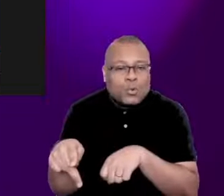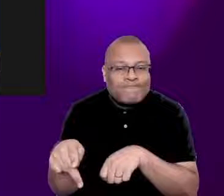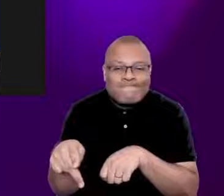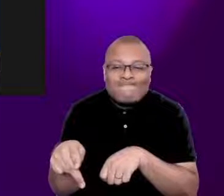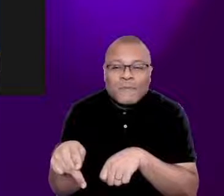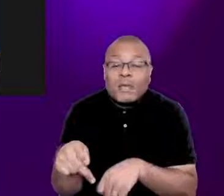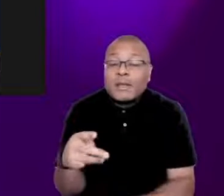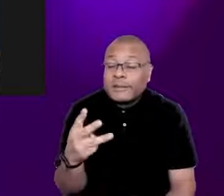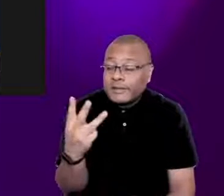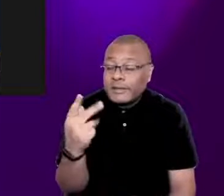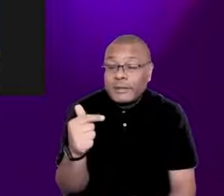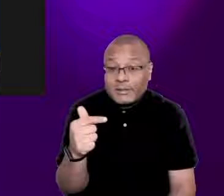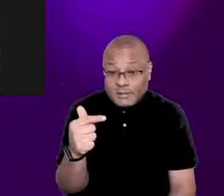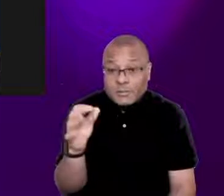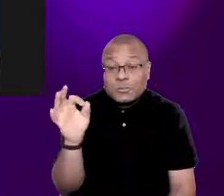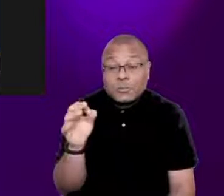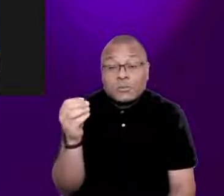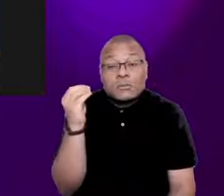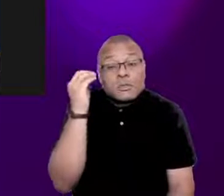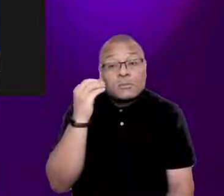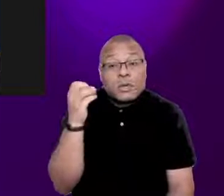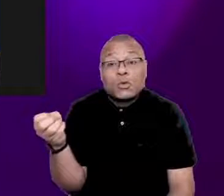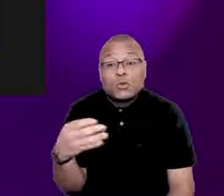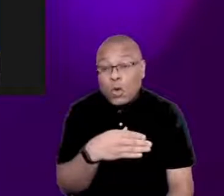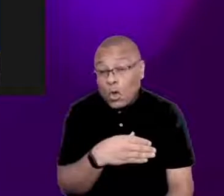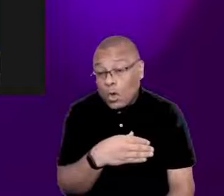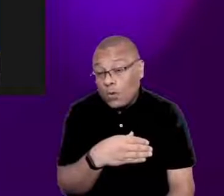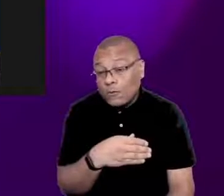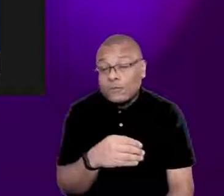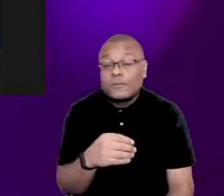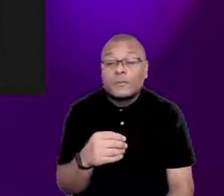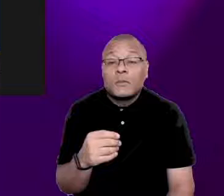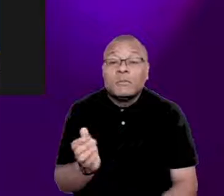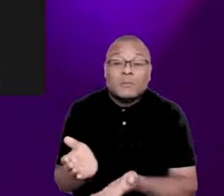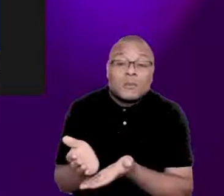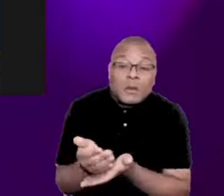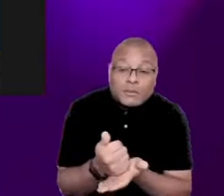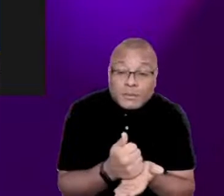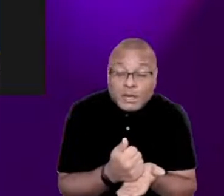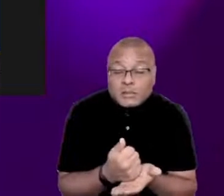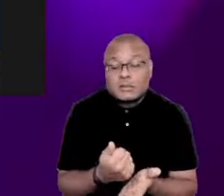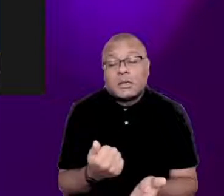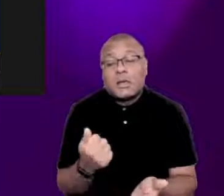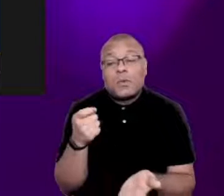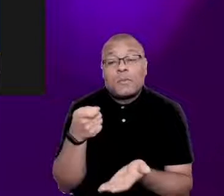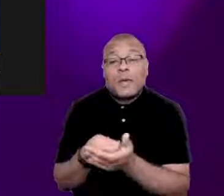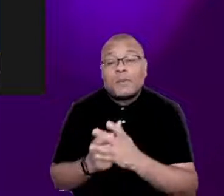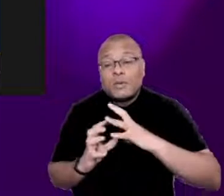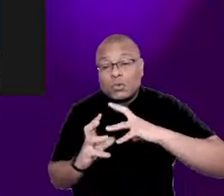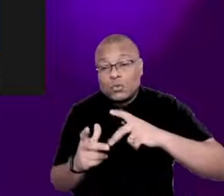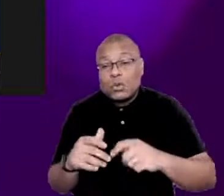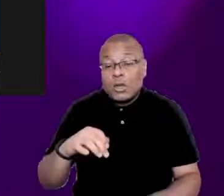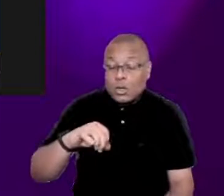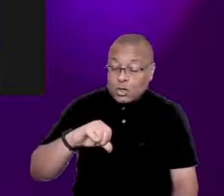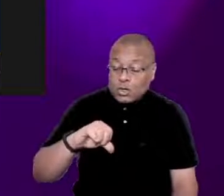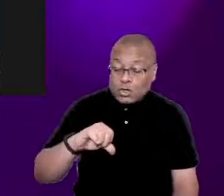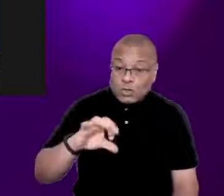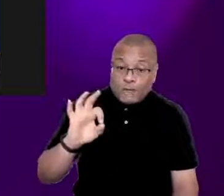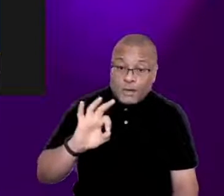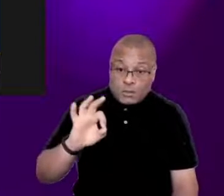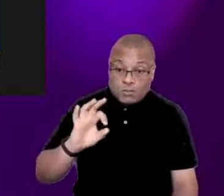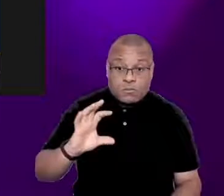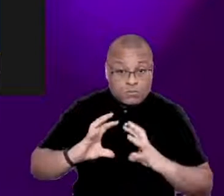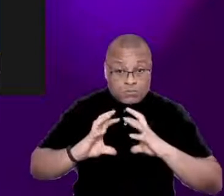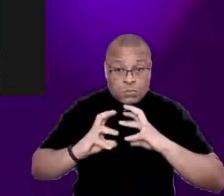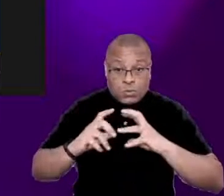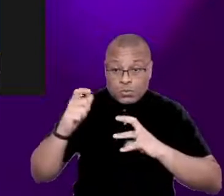37% já começam a experimentar outros modelos, seja bundle, seja capitation, seja pagamentos globais, e 9% apenas em pagamentos